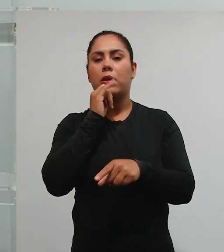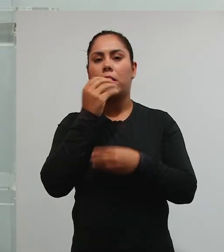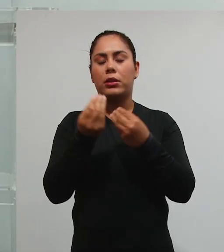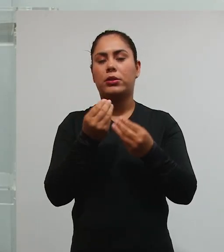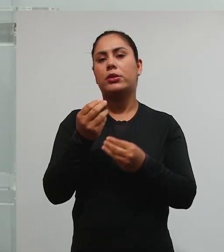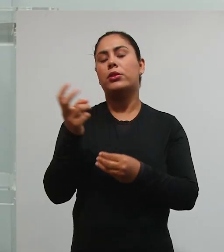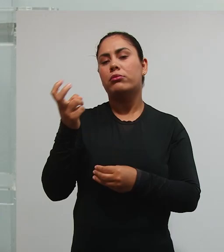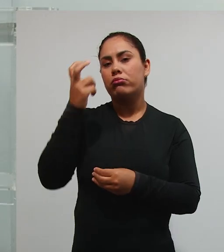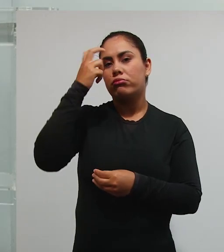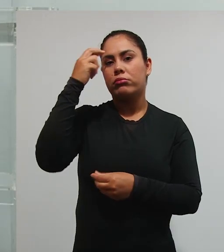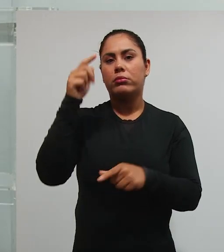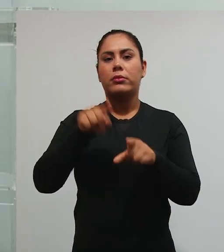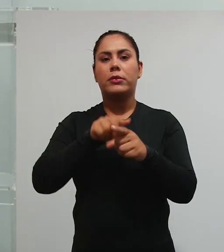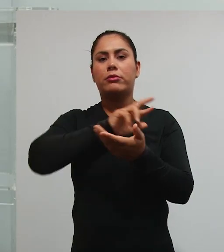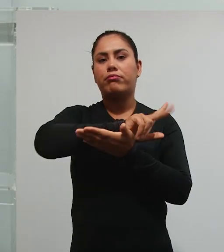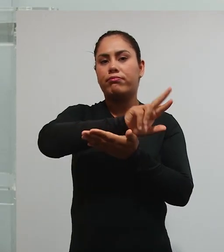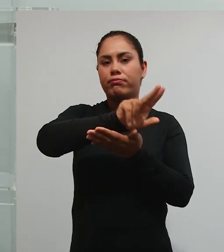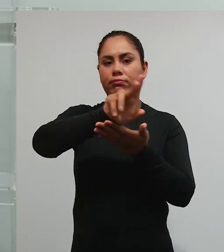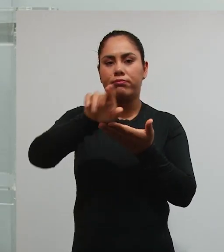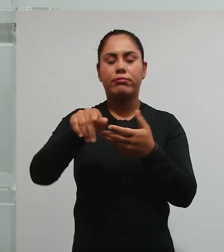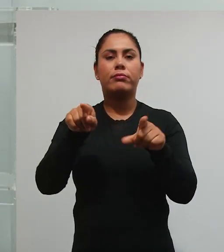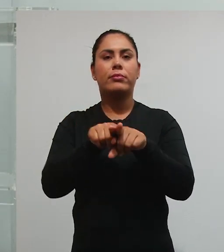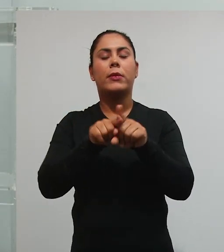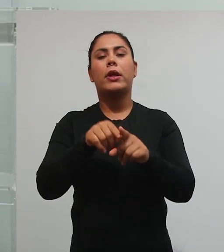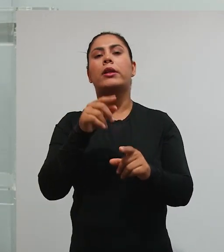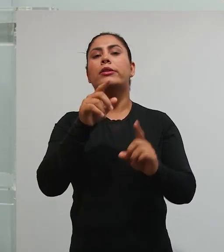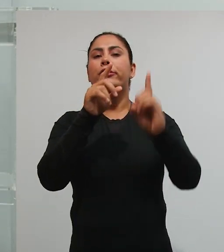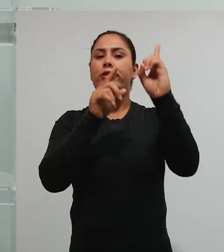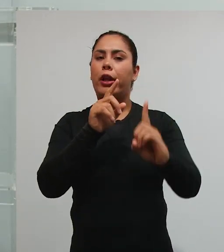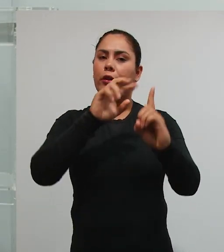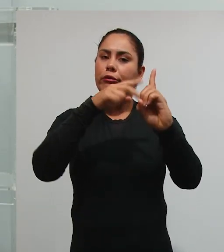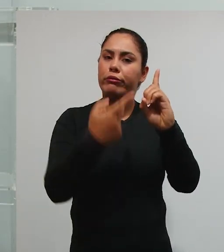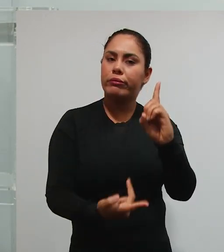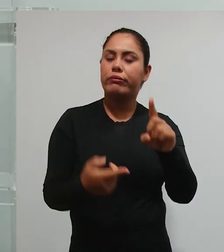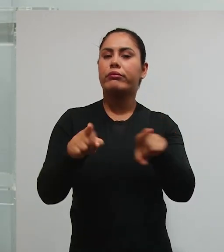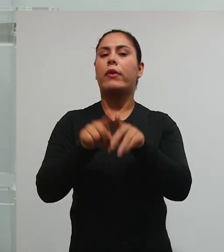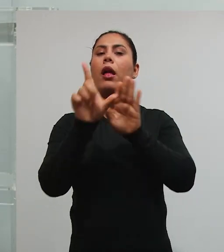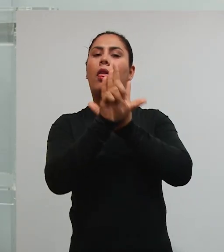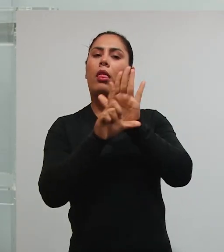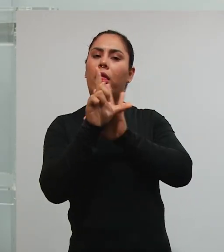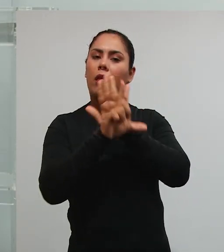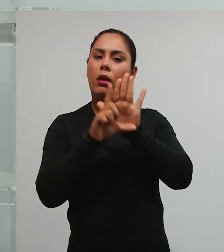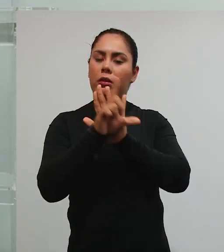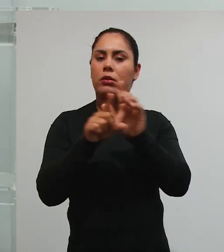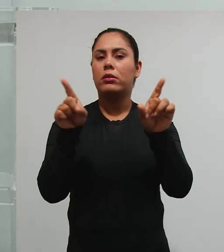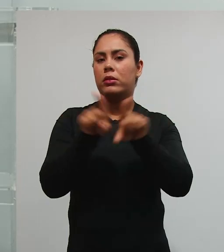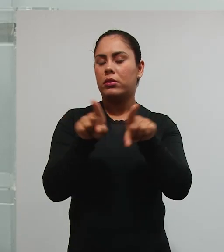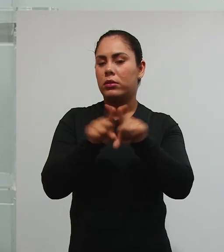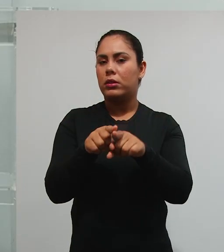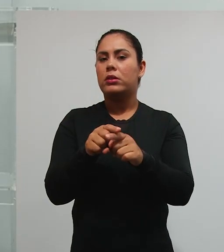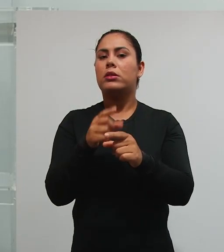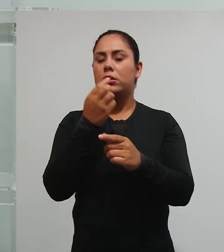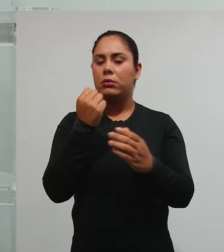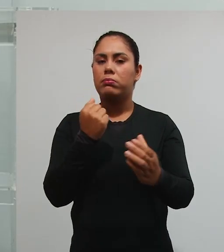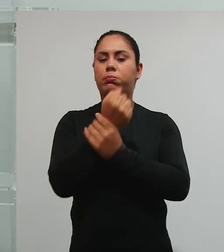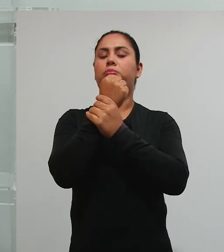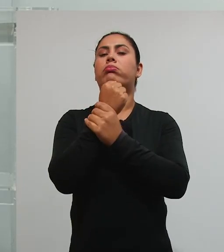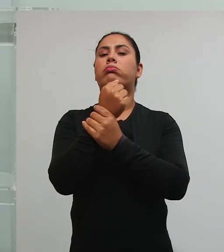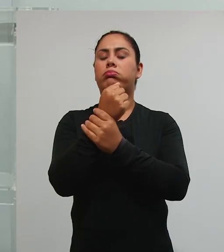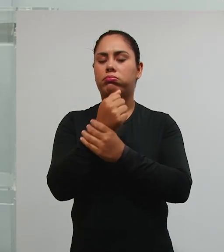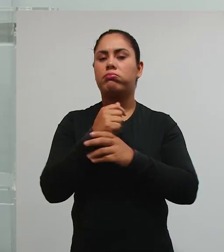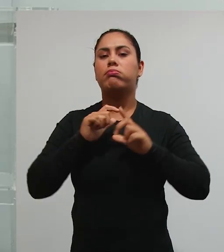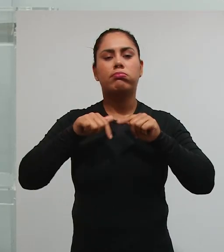como interculturalidade, diversidade, direitos humanos, a legislação, por exemplo, como campo de resistência